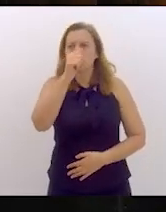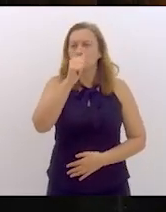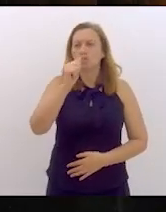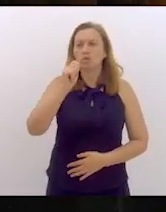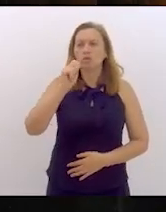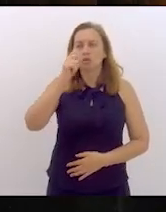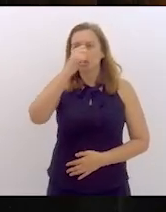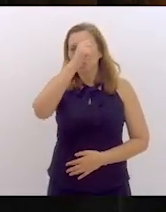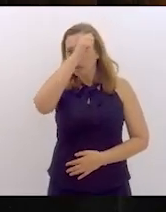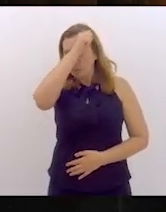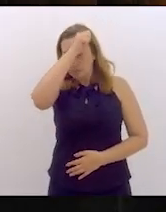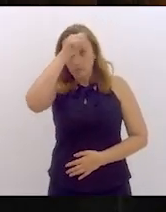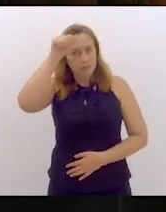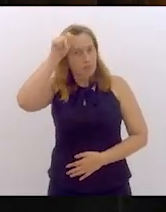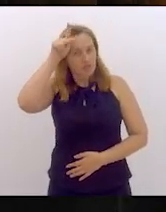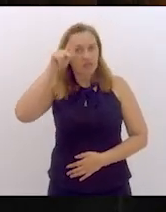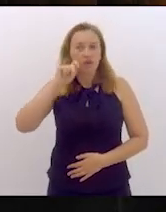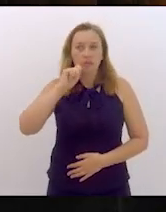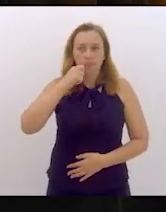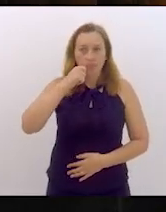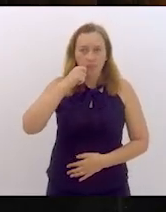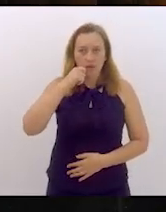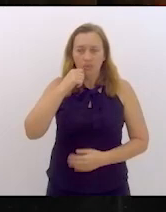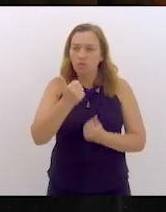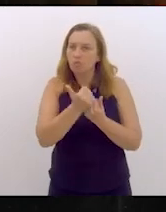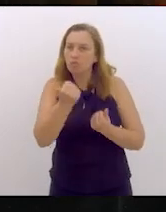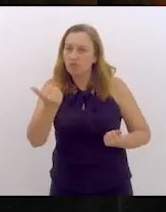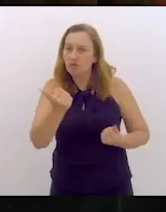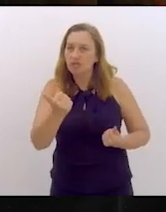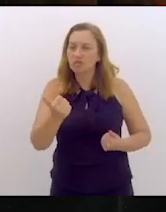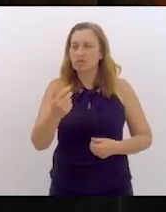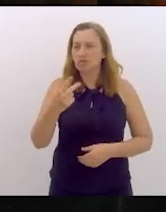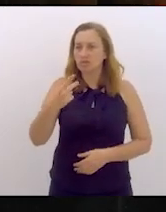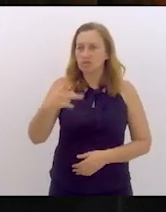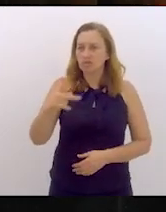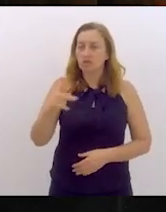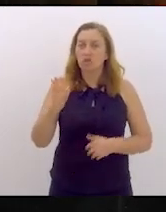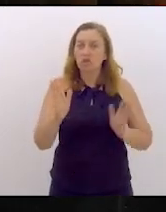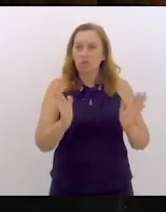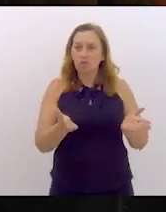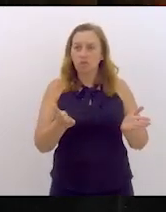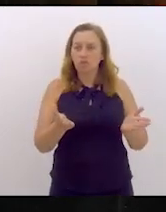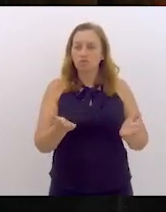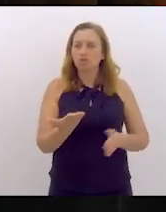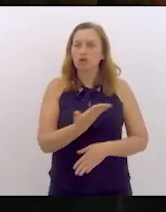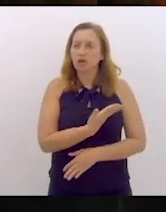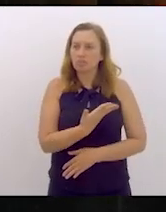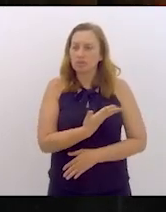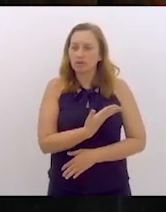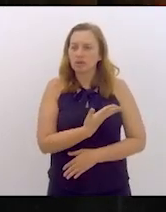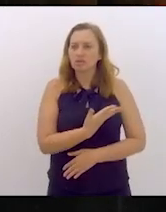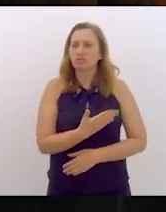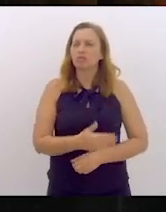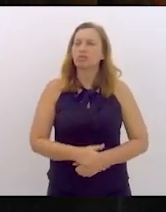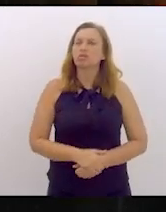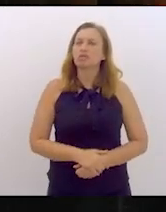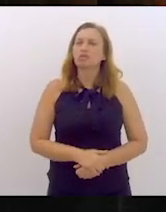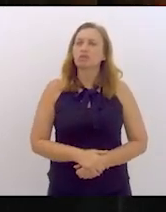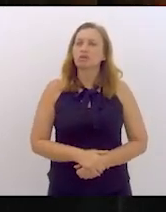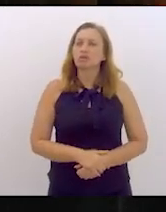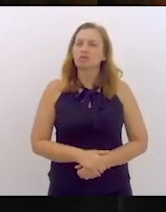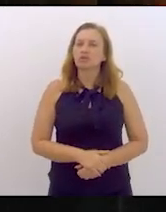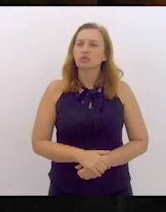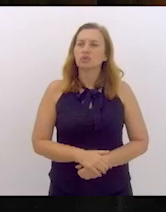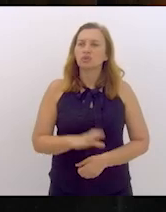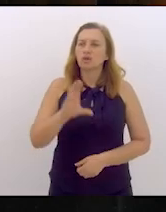Paes tendo como vice na sua Chapa nosso ex-colega aqui de Parlamento Fluminense